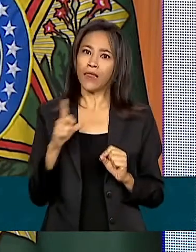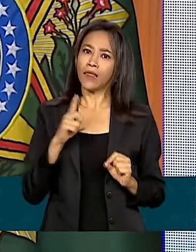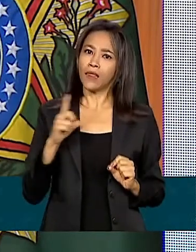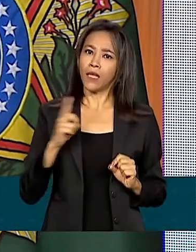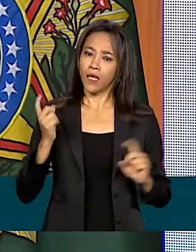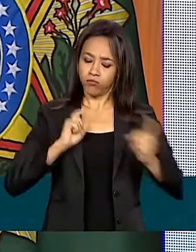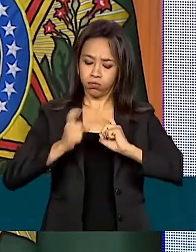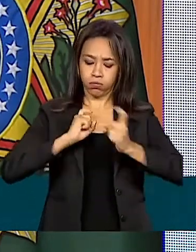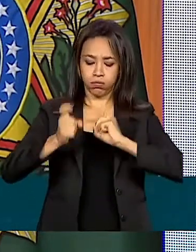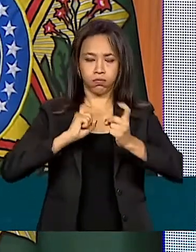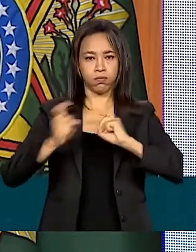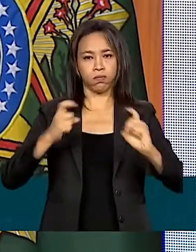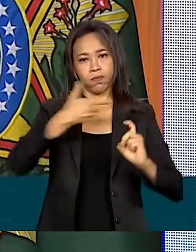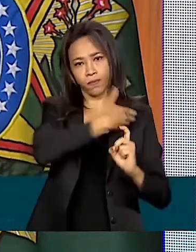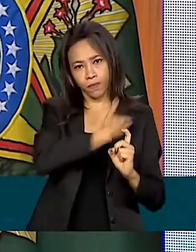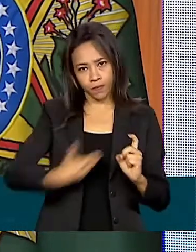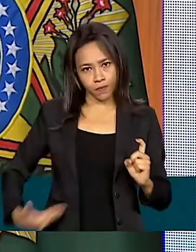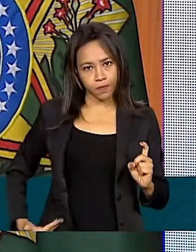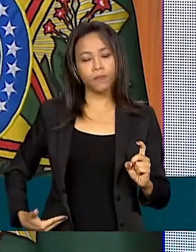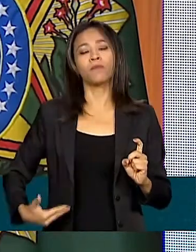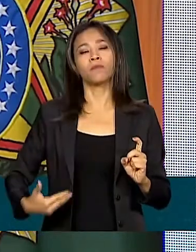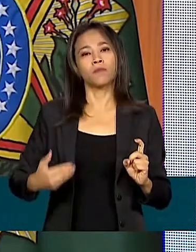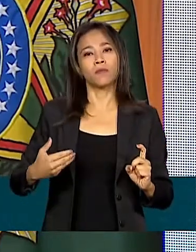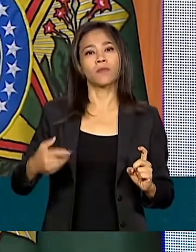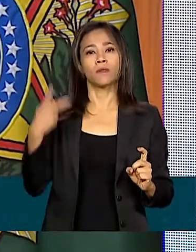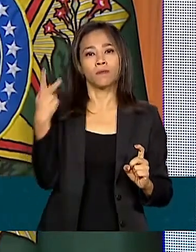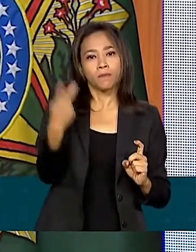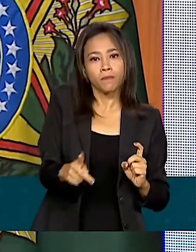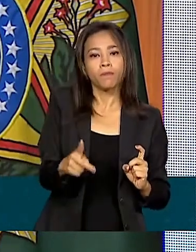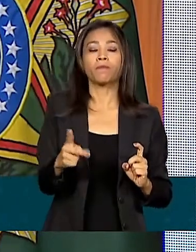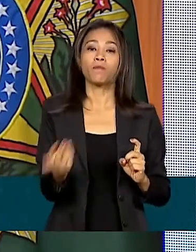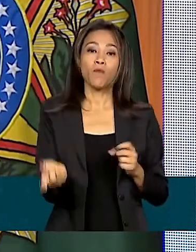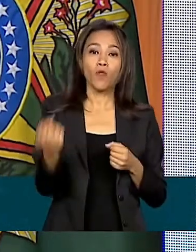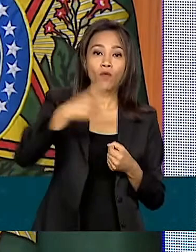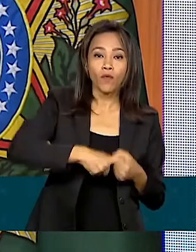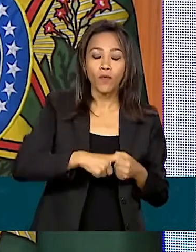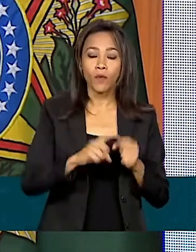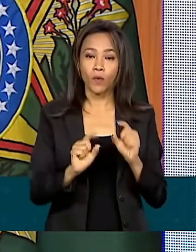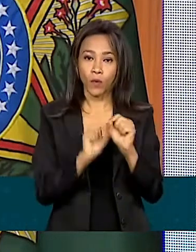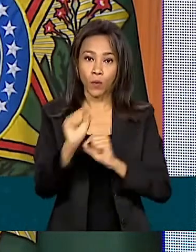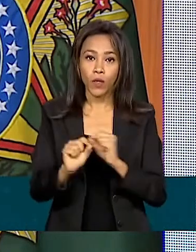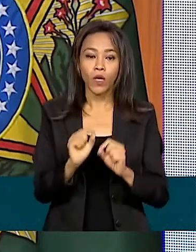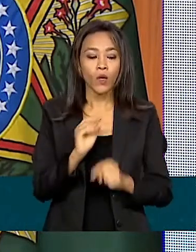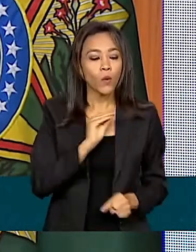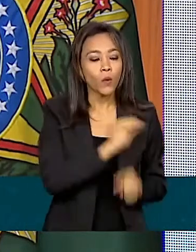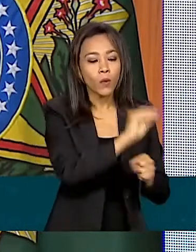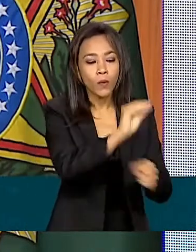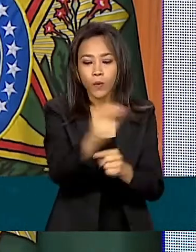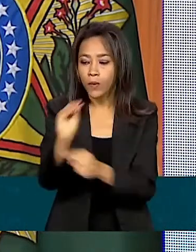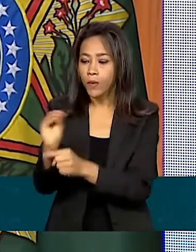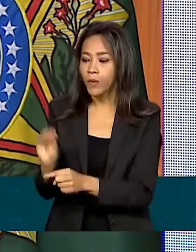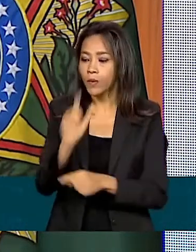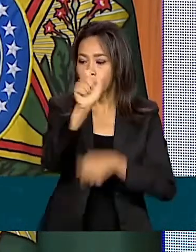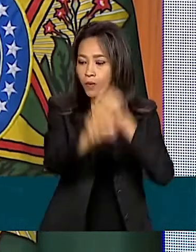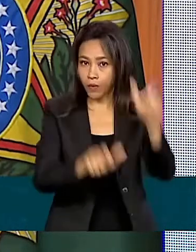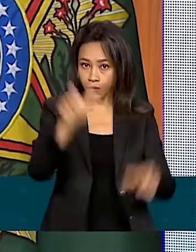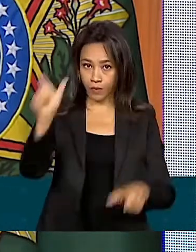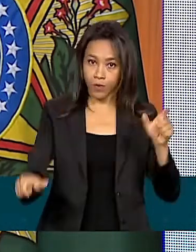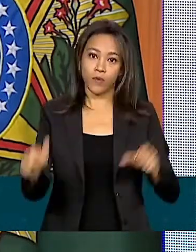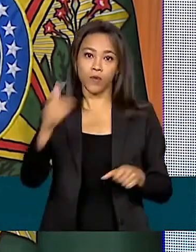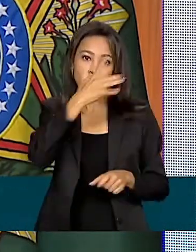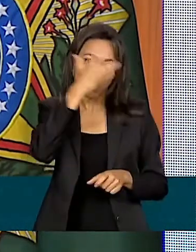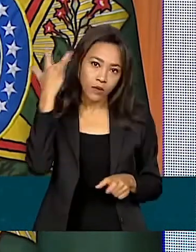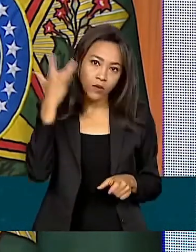governo voltou a ter Gestão Pública voltou a ter cuidado com as pessoas